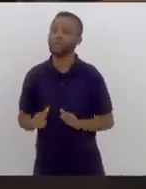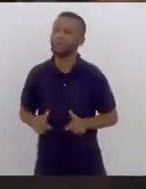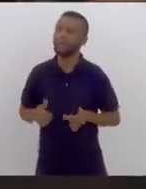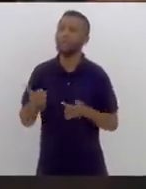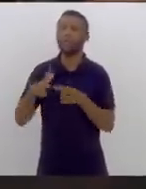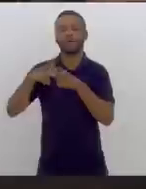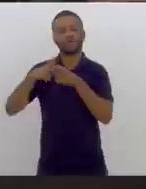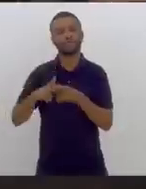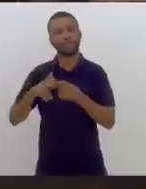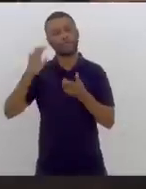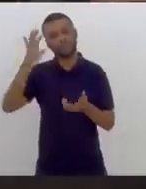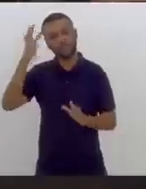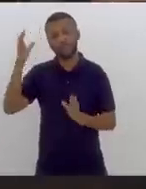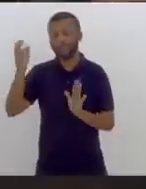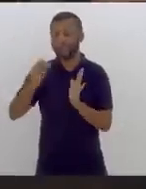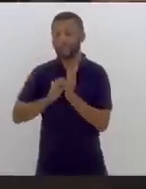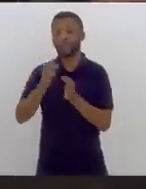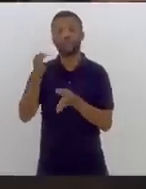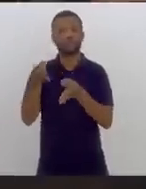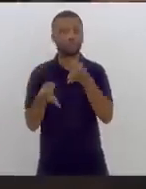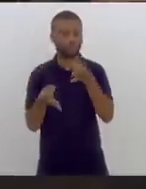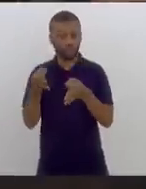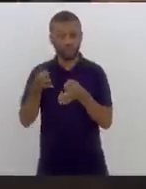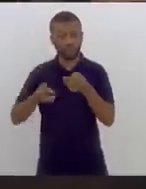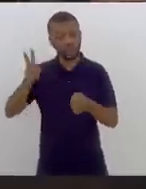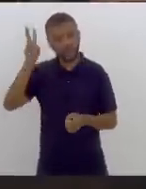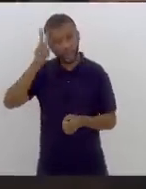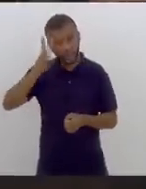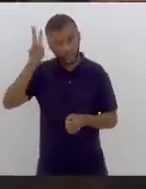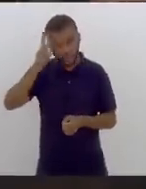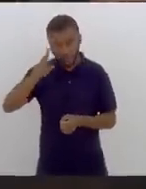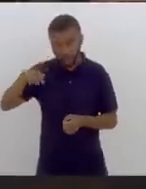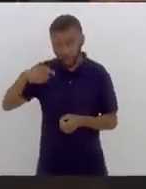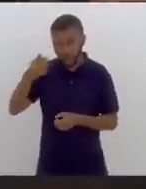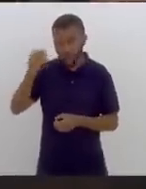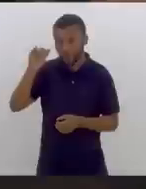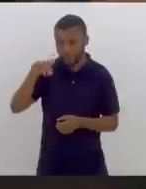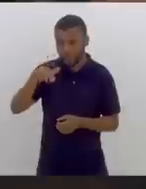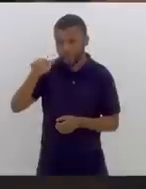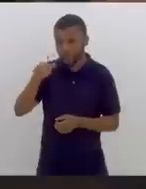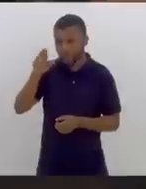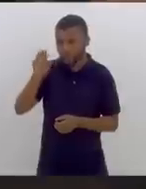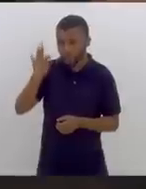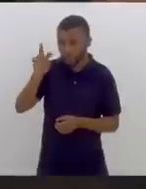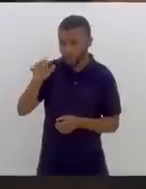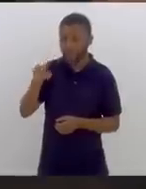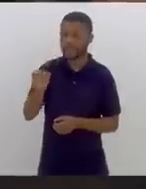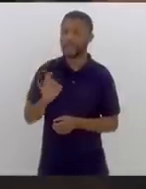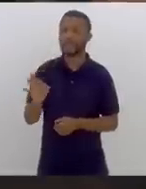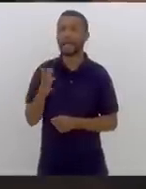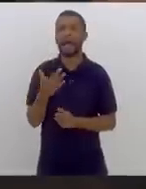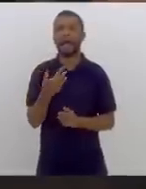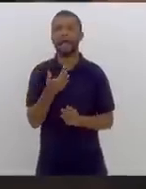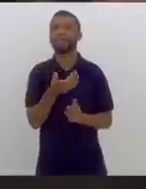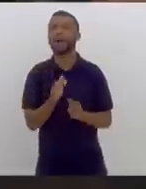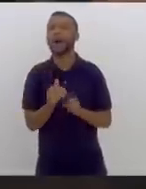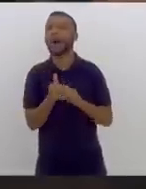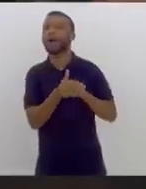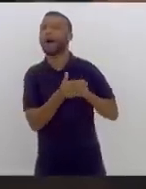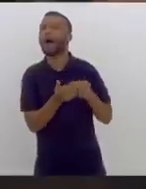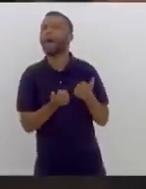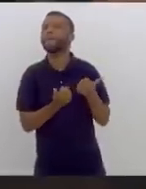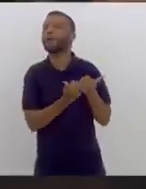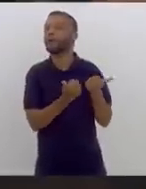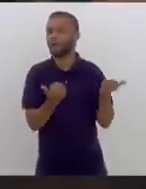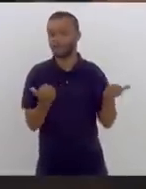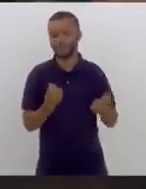esses casos de injustiça lembrando injustiça ninguém tá pedindo passa a mão na cabeça de quem errou bom